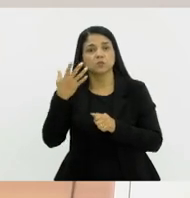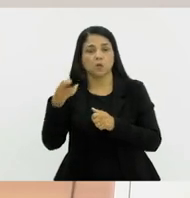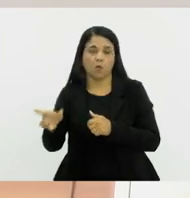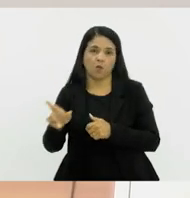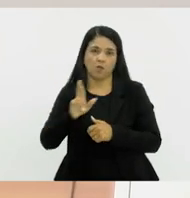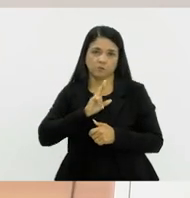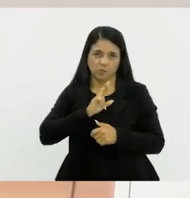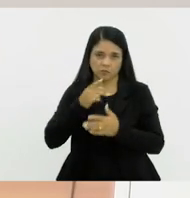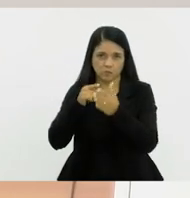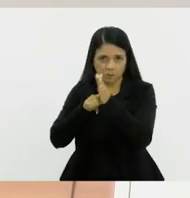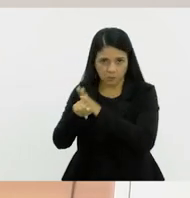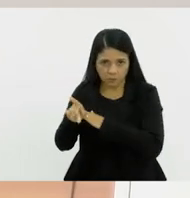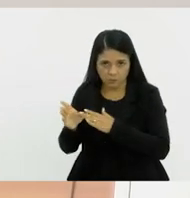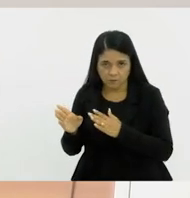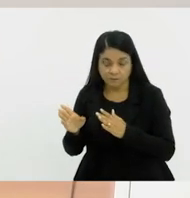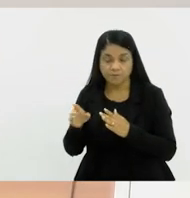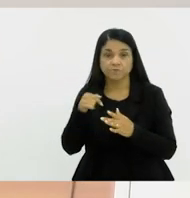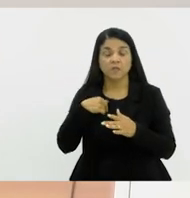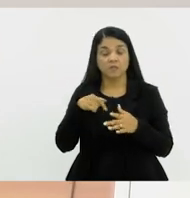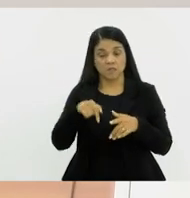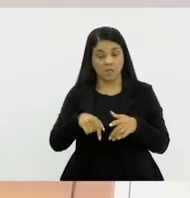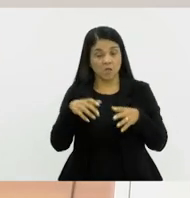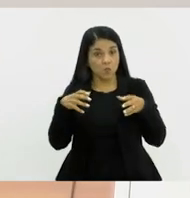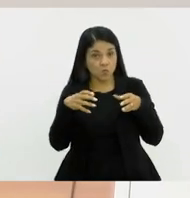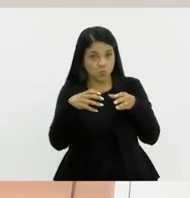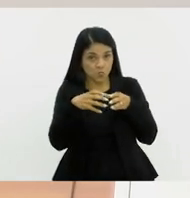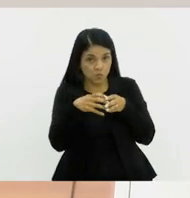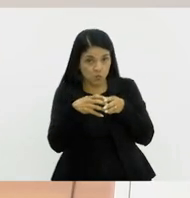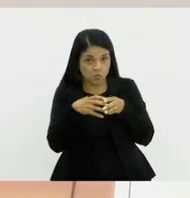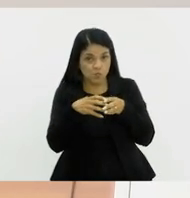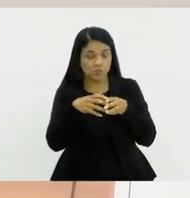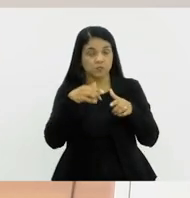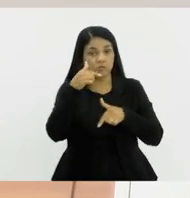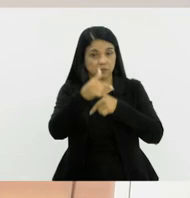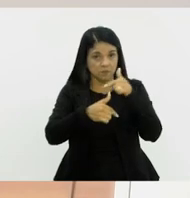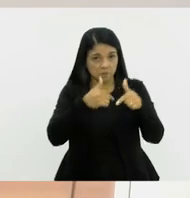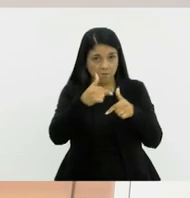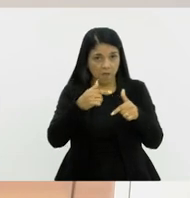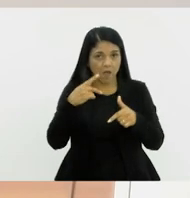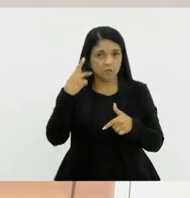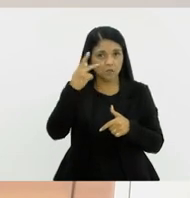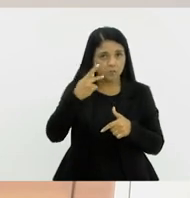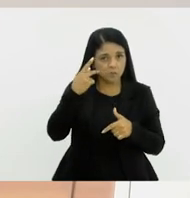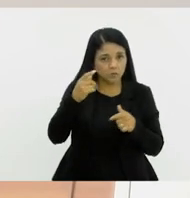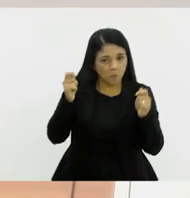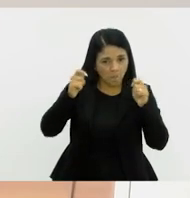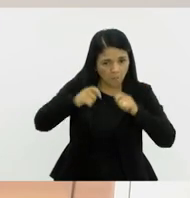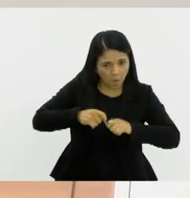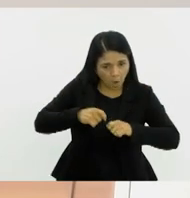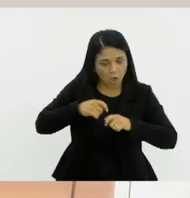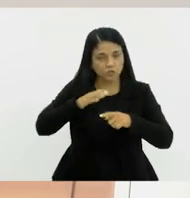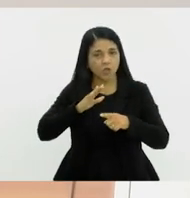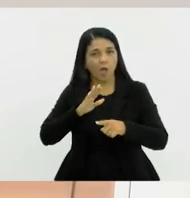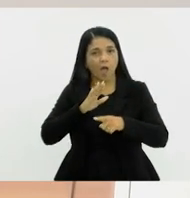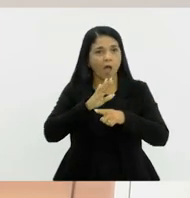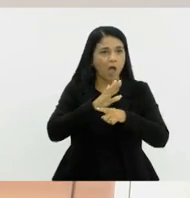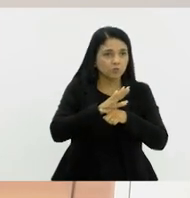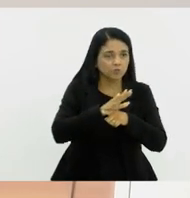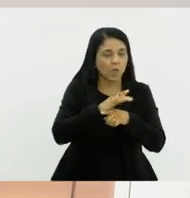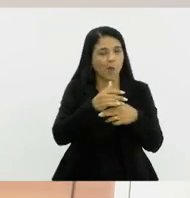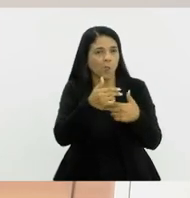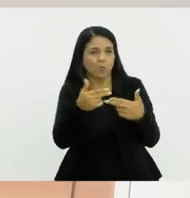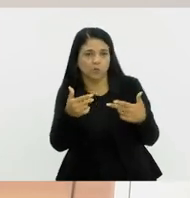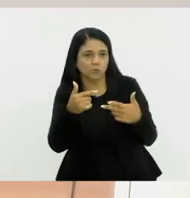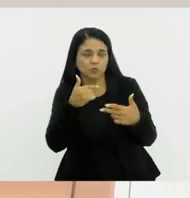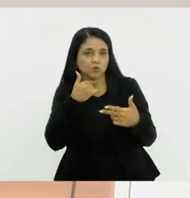coisa que essa frente parlamentar possa fazer, né, para minimizar essas